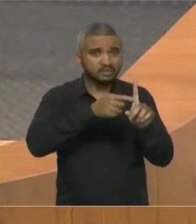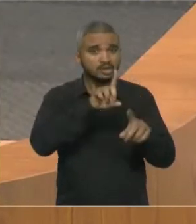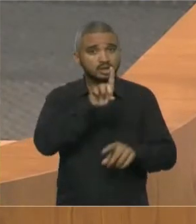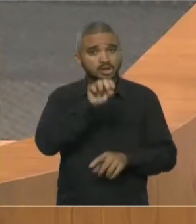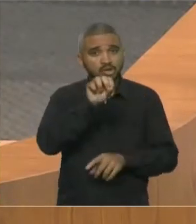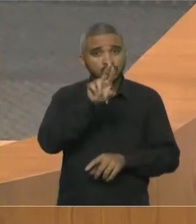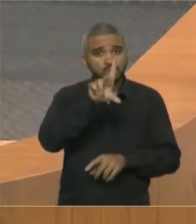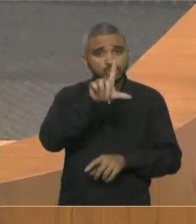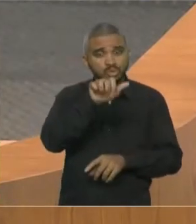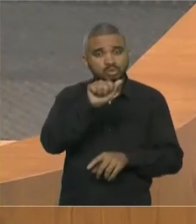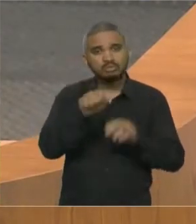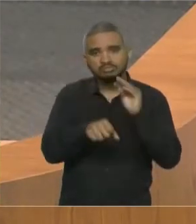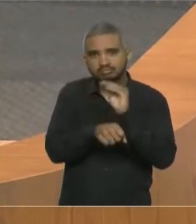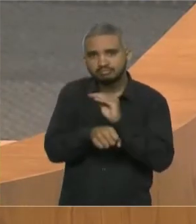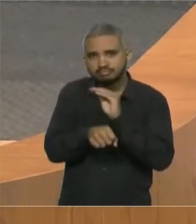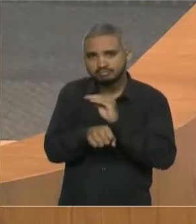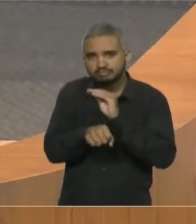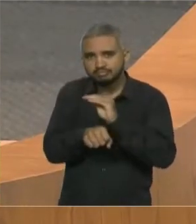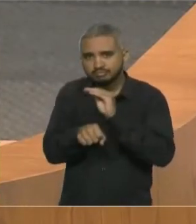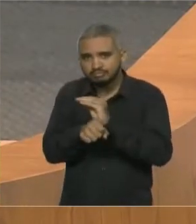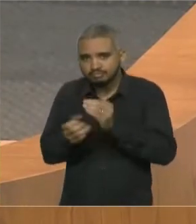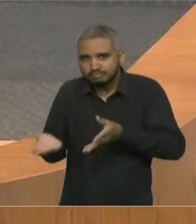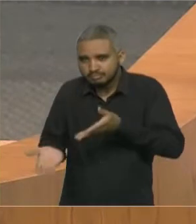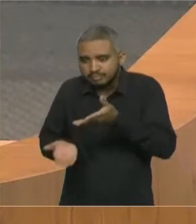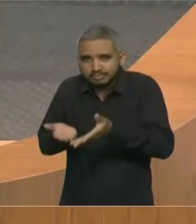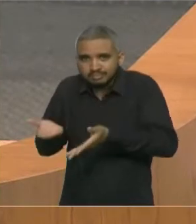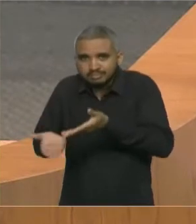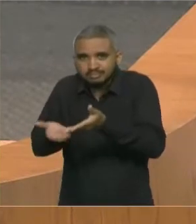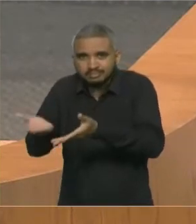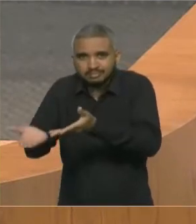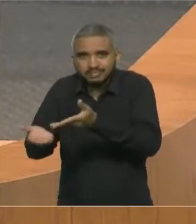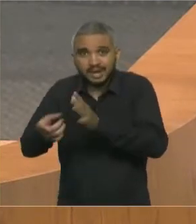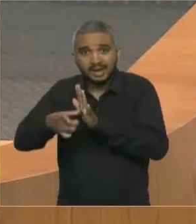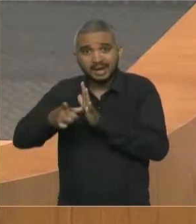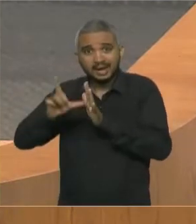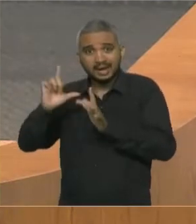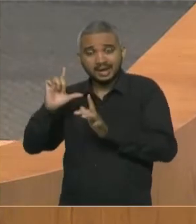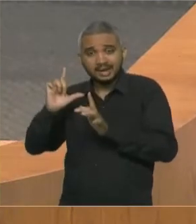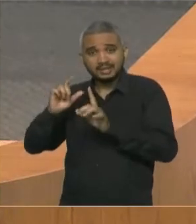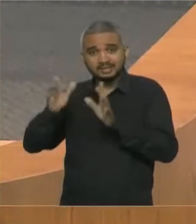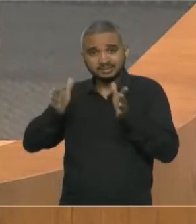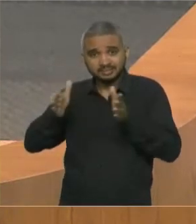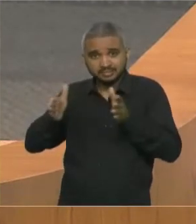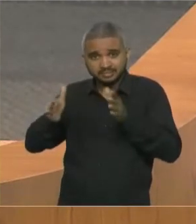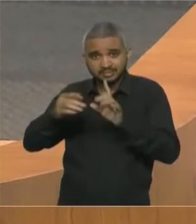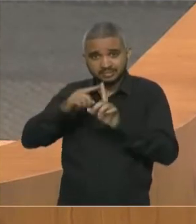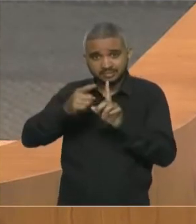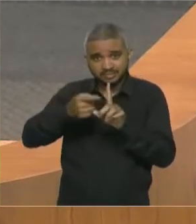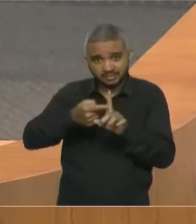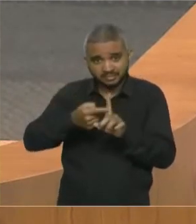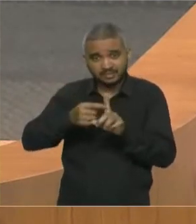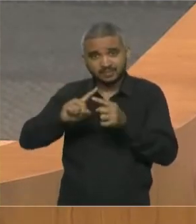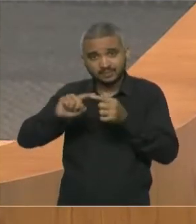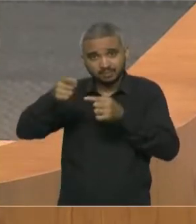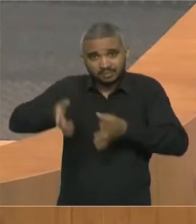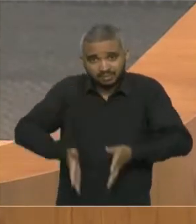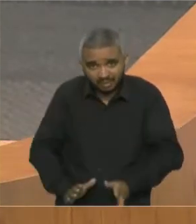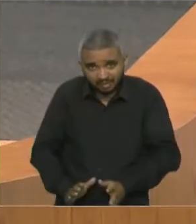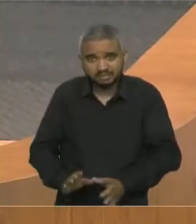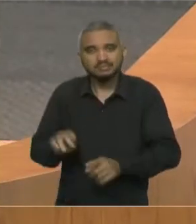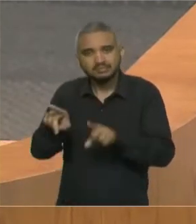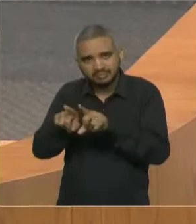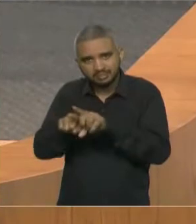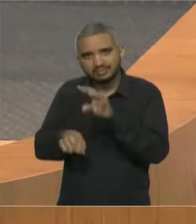gestação, parto e pós-parto. Seu papel é oferecer conforto, encorajamento,